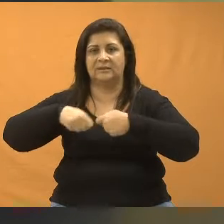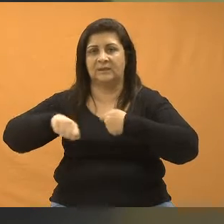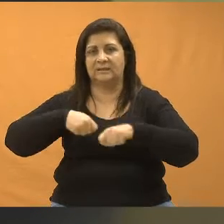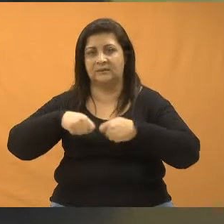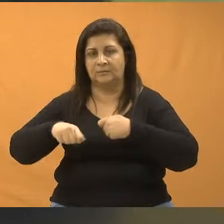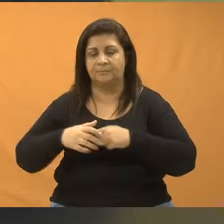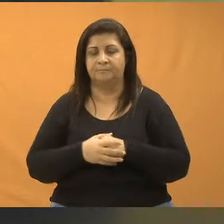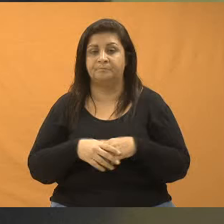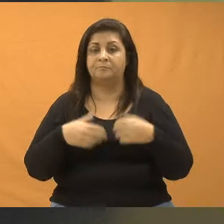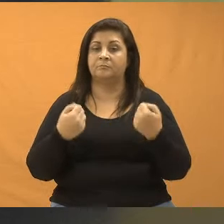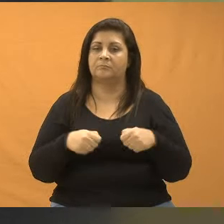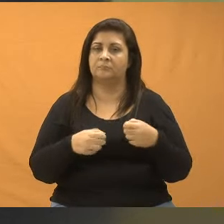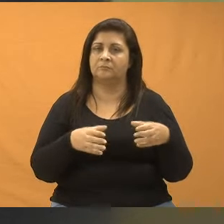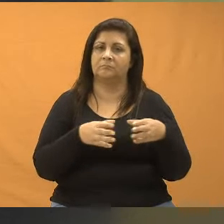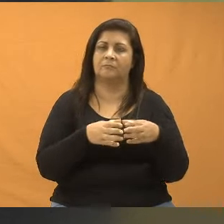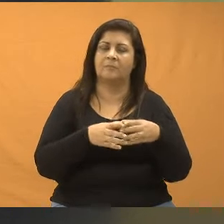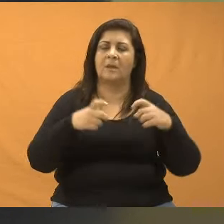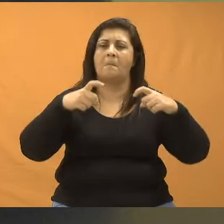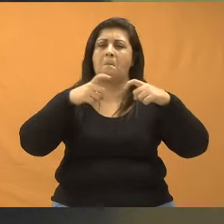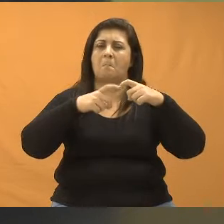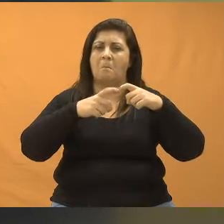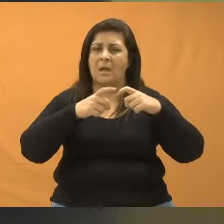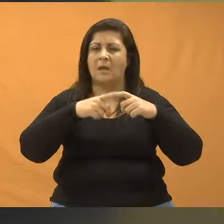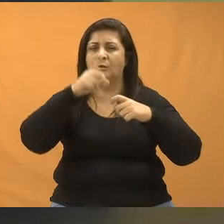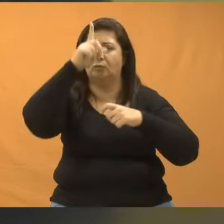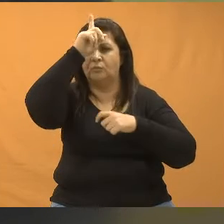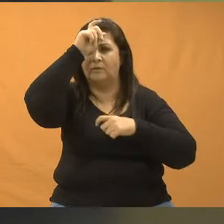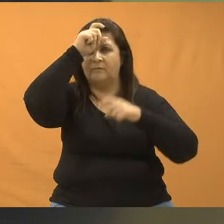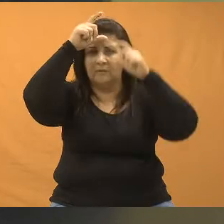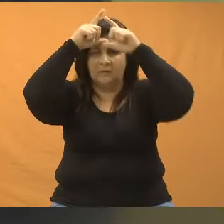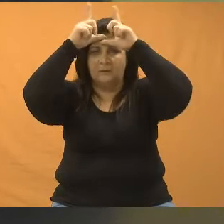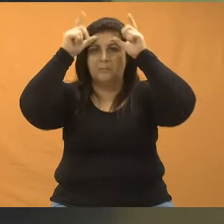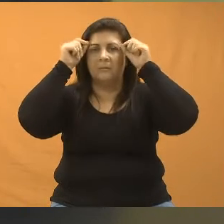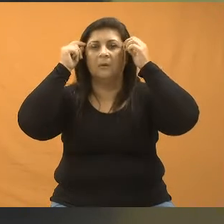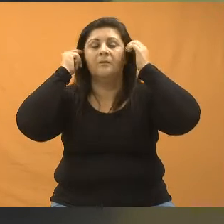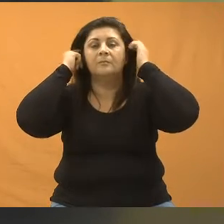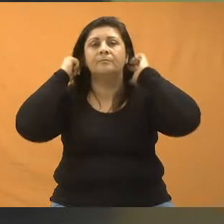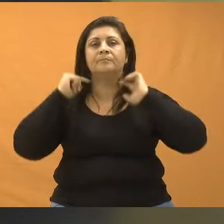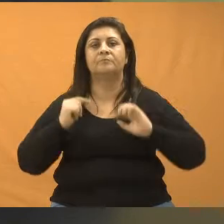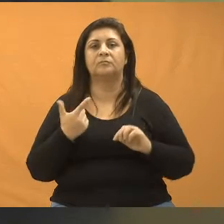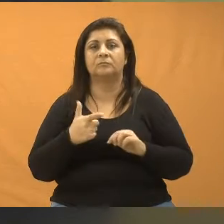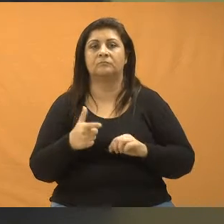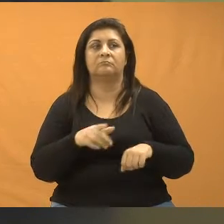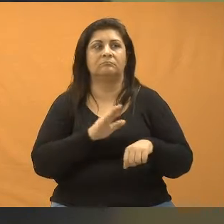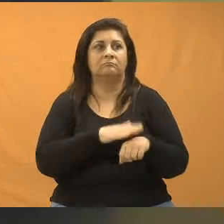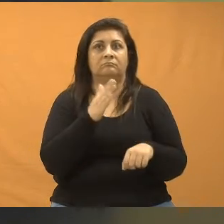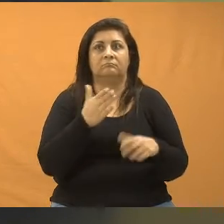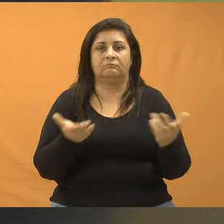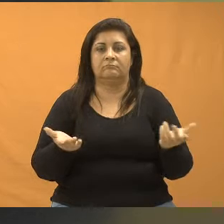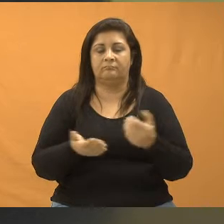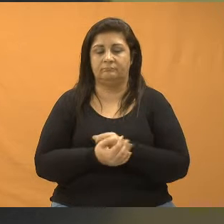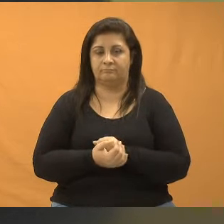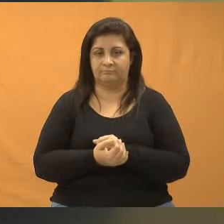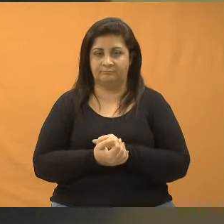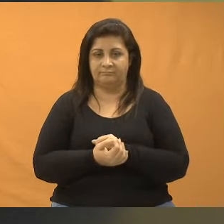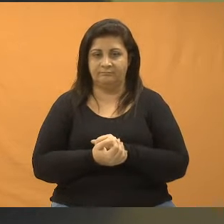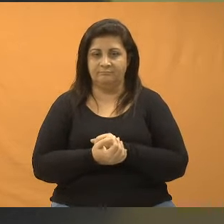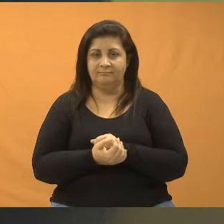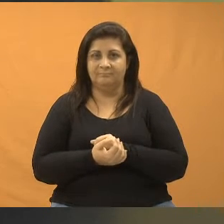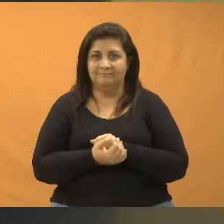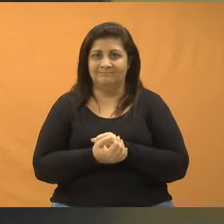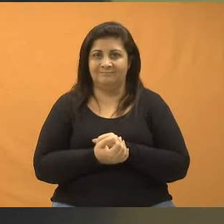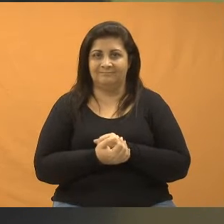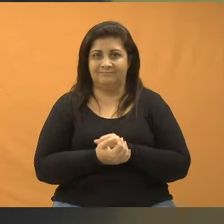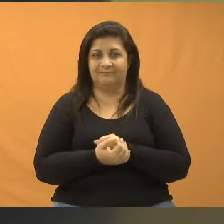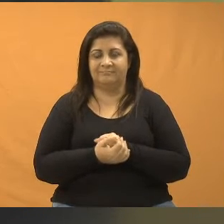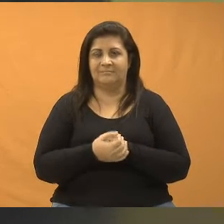corpo técnico, seja de médicos, enfermeiros, funcionários existentes. Não tem outra condição, porque não tem